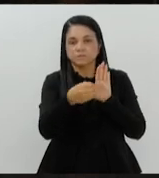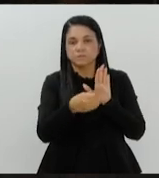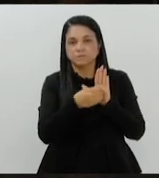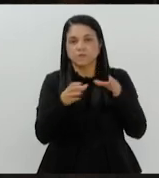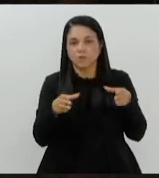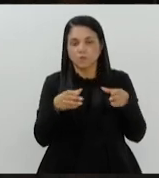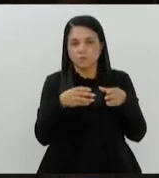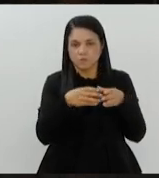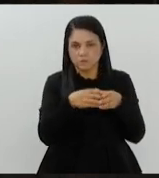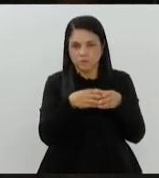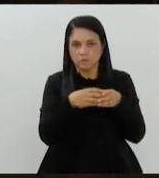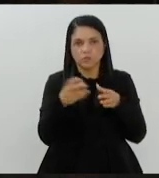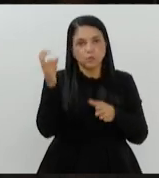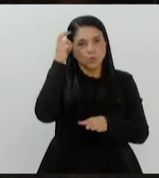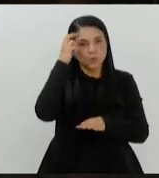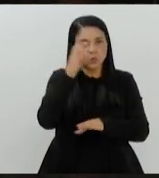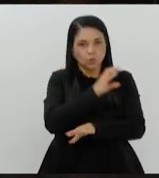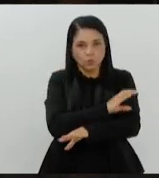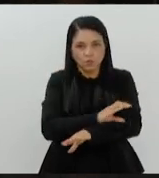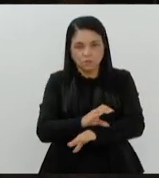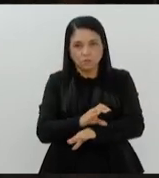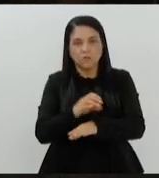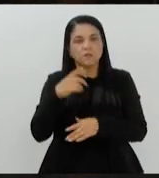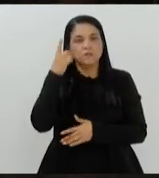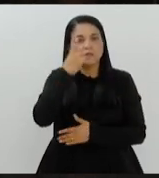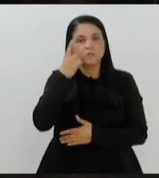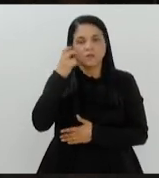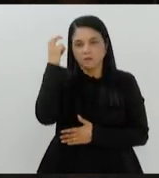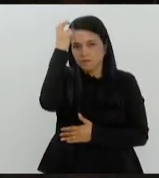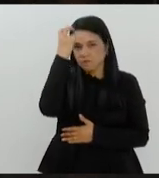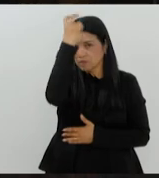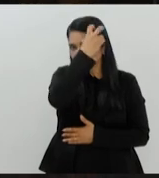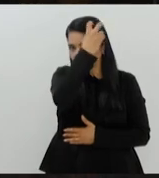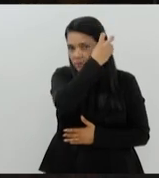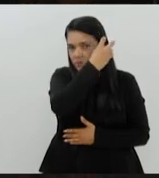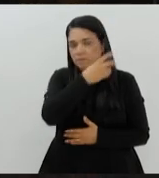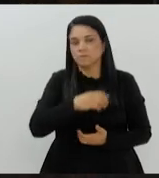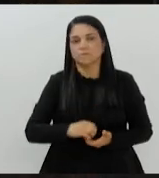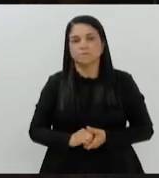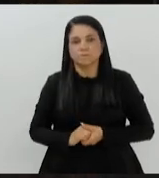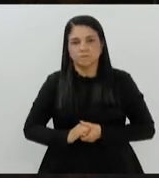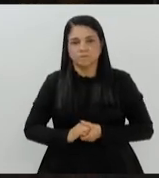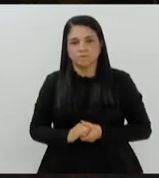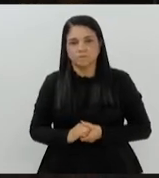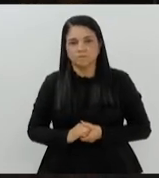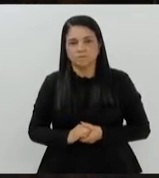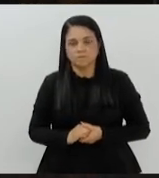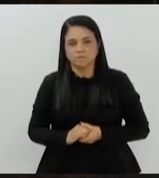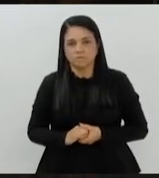pela Comissão de Cultura, deputada Verônica Lima.